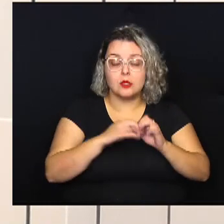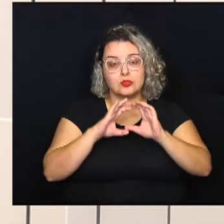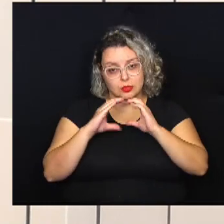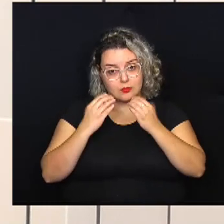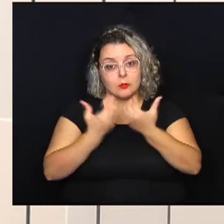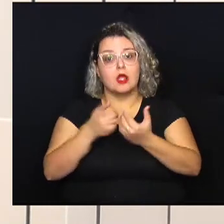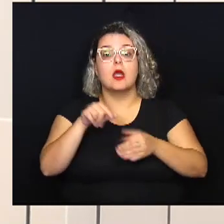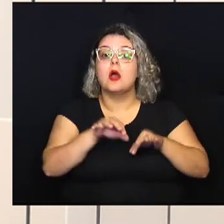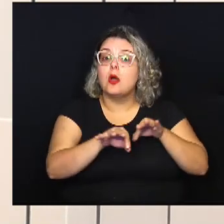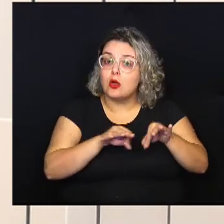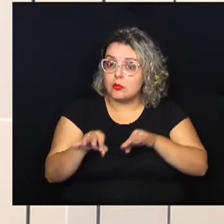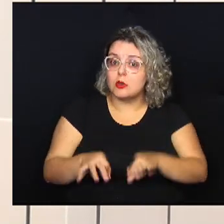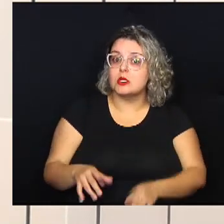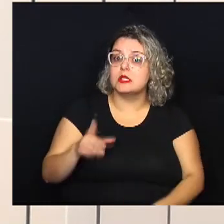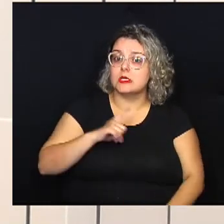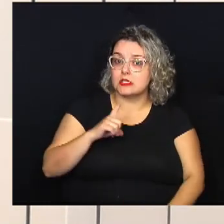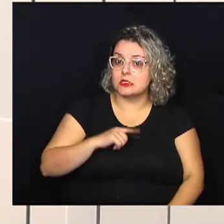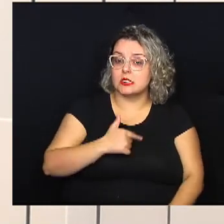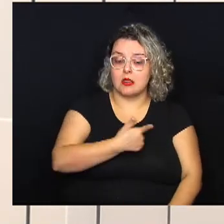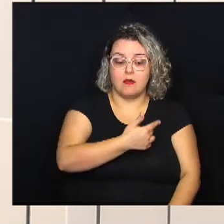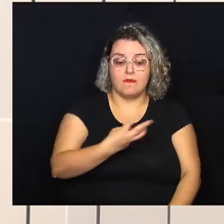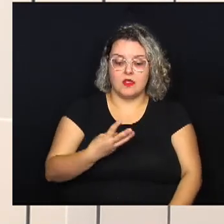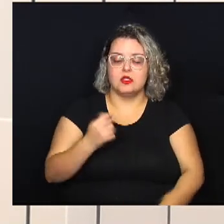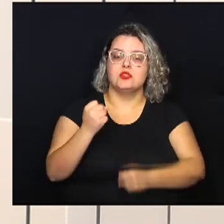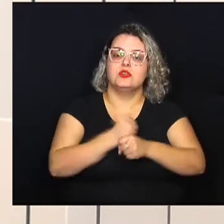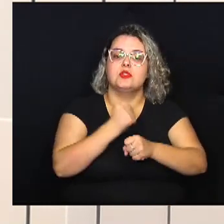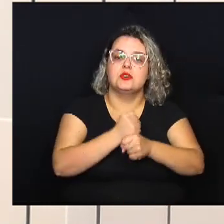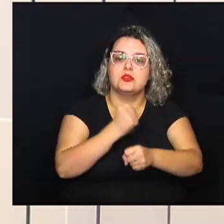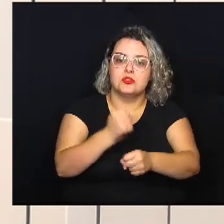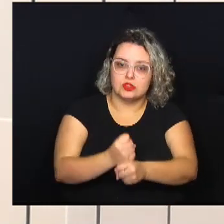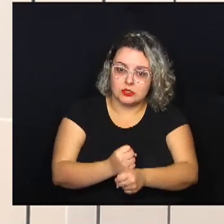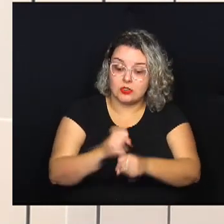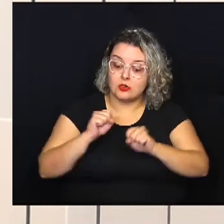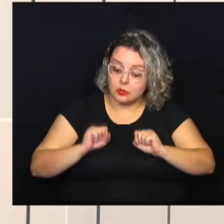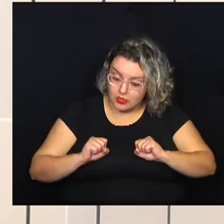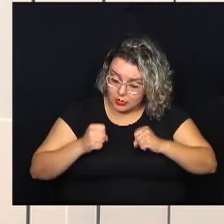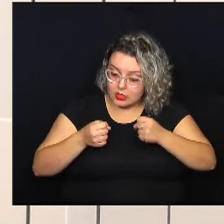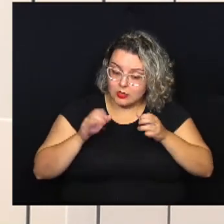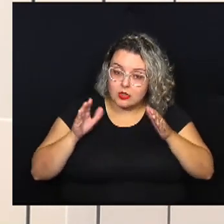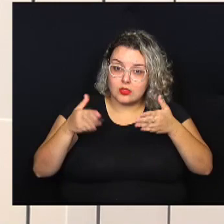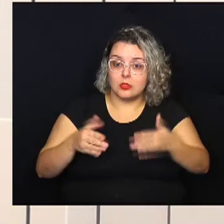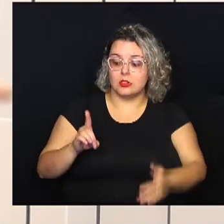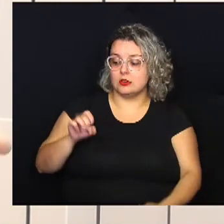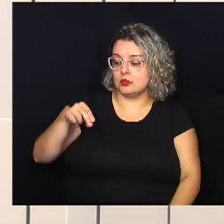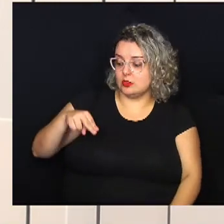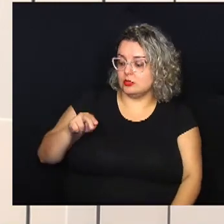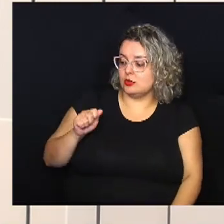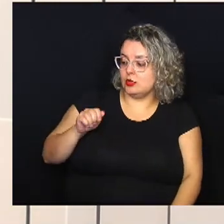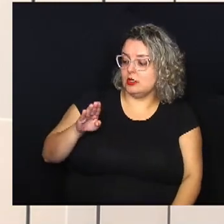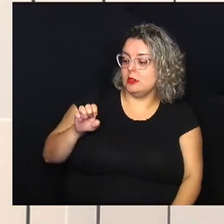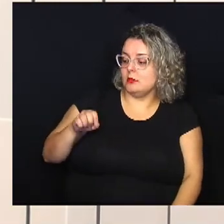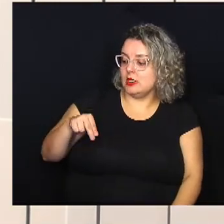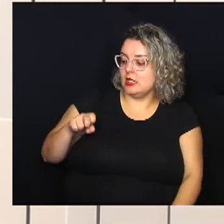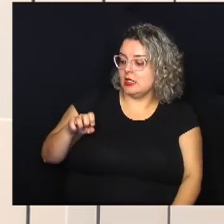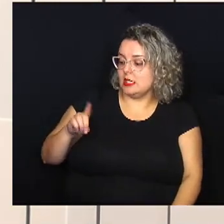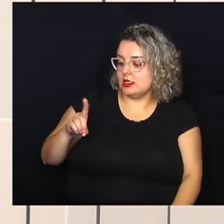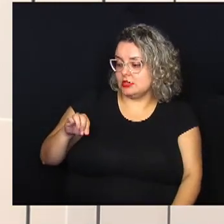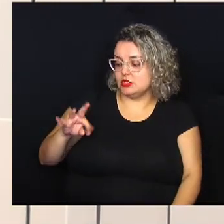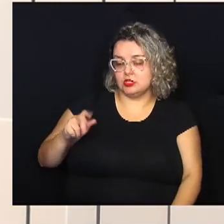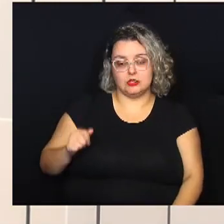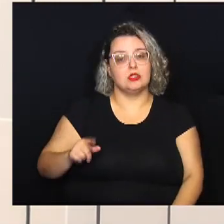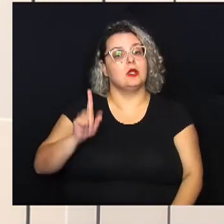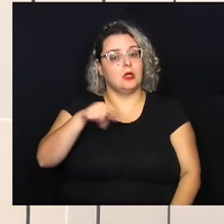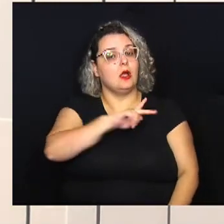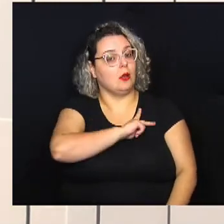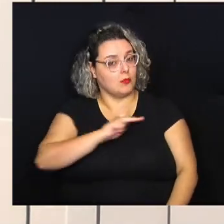um projeto que existe há 23 anos com a dedicação da dona Benedita, que é a idealizadora, a